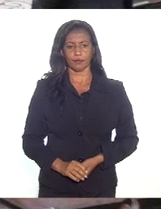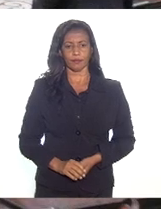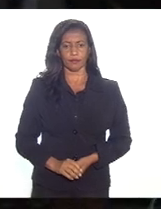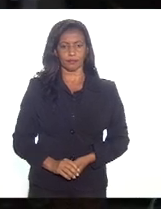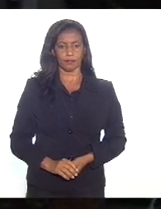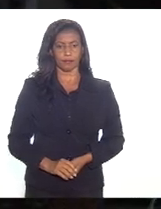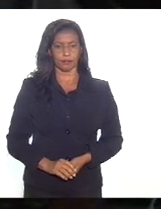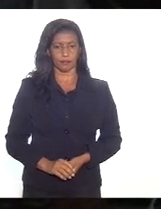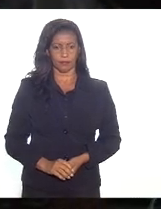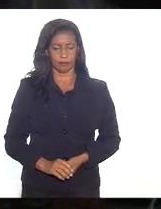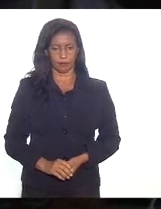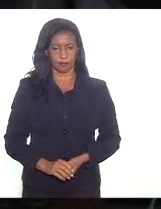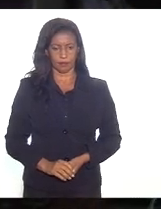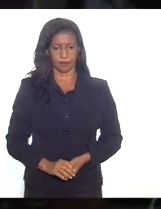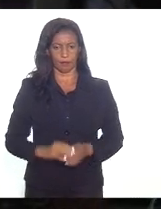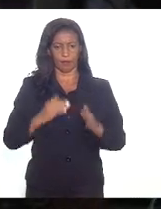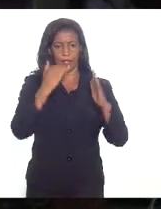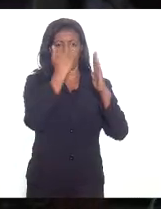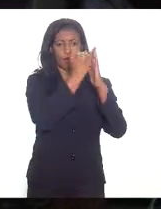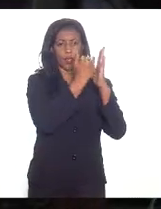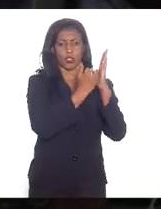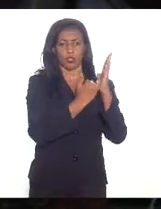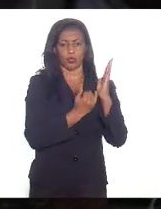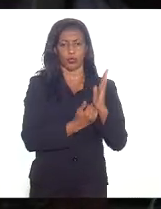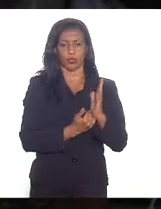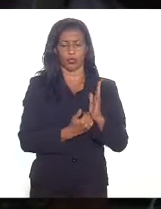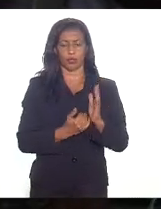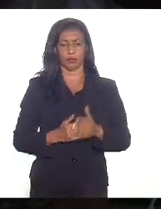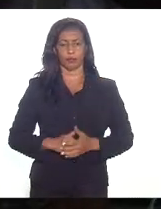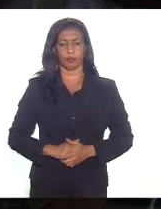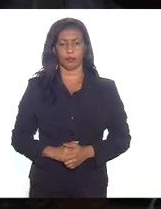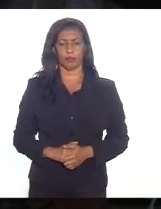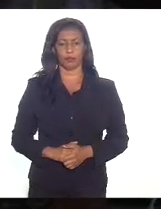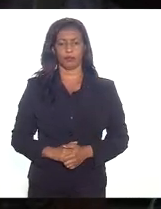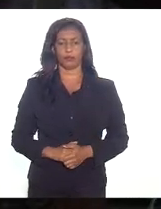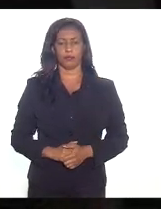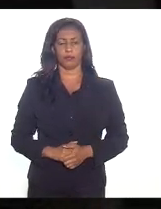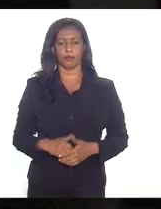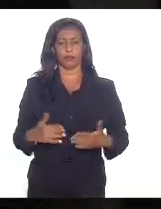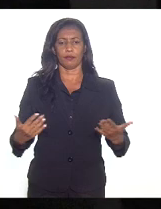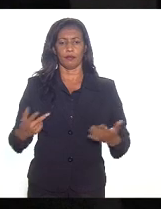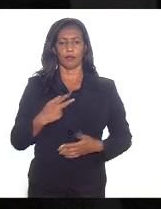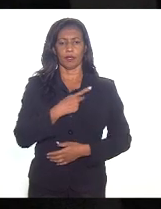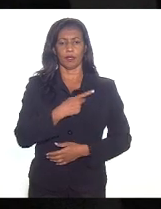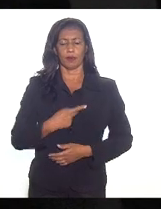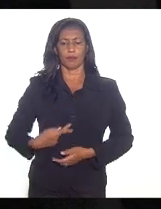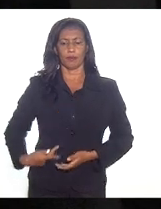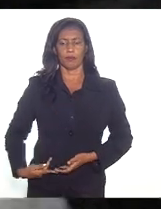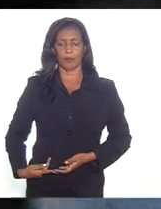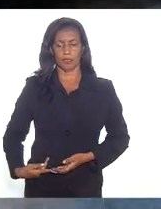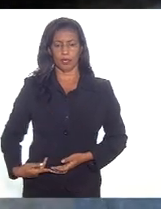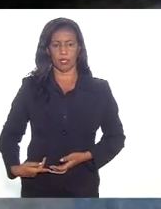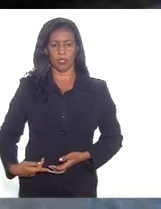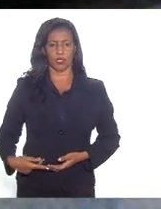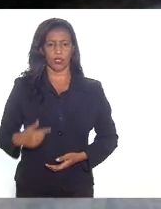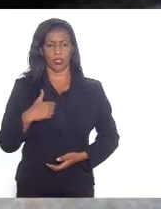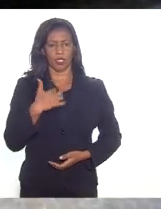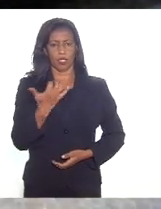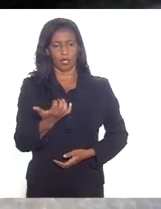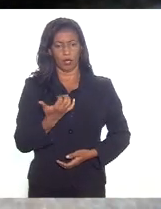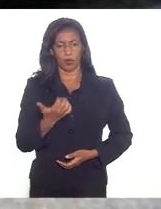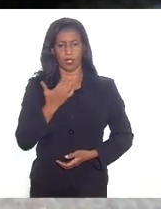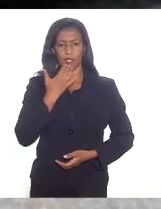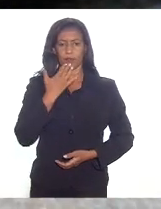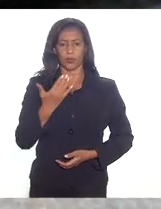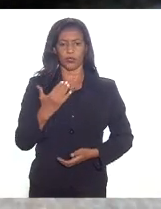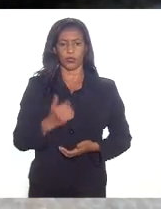Bem... Presidente, questão de ordem, por favor. Questão de ordem, deputado Alexandre Knoploch. Presidente, eu gostaria de saber como vai se dar a questão das